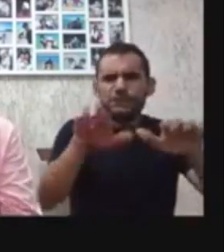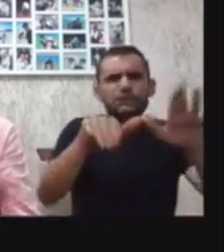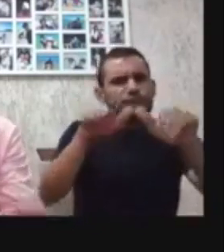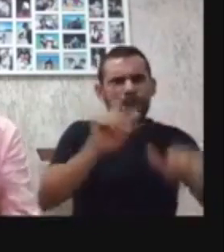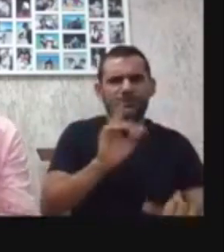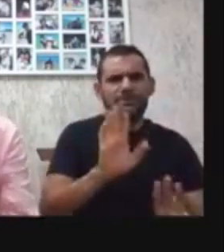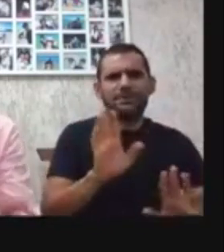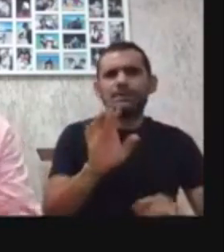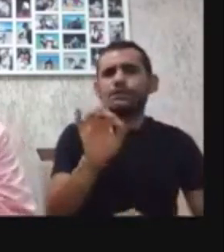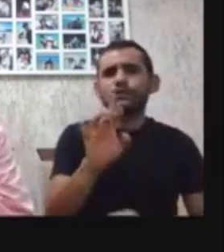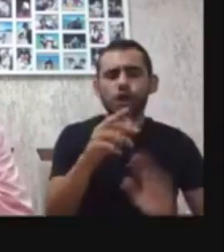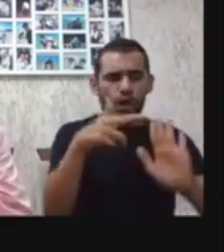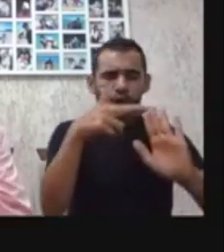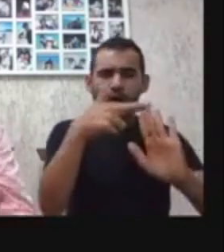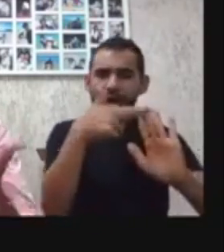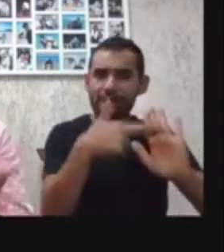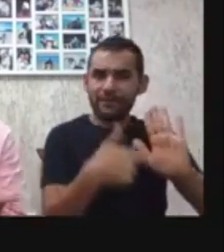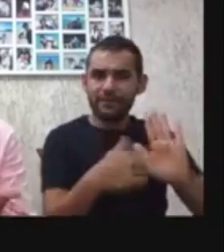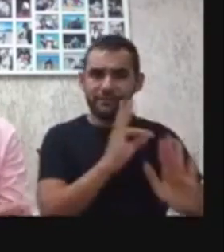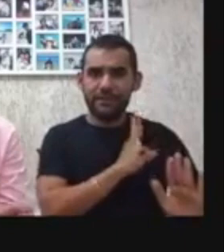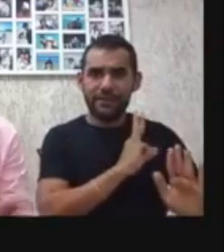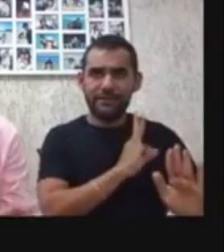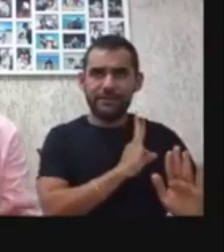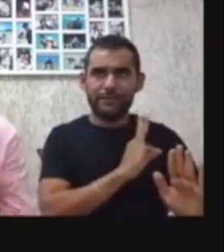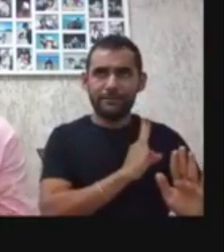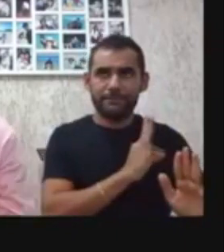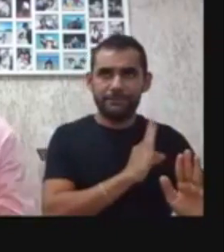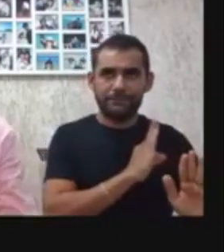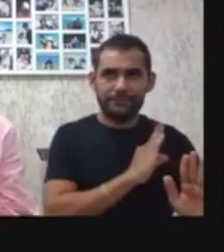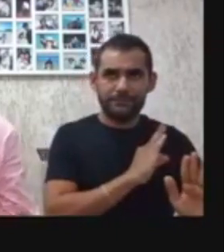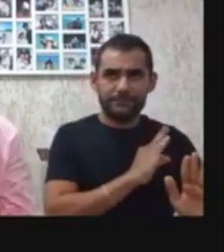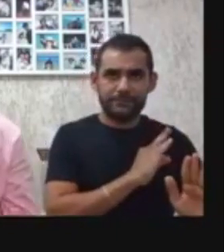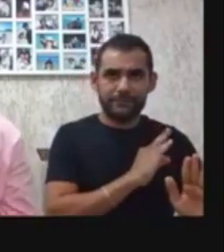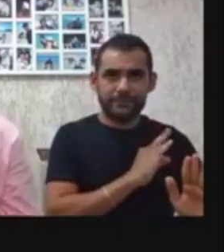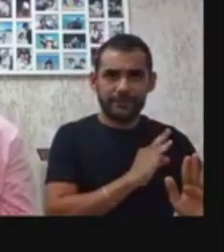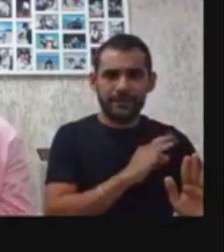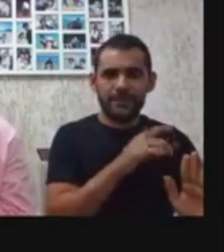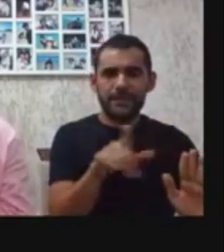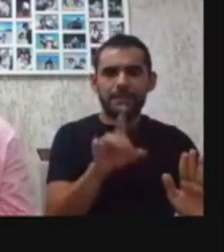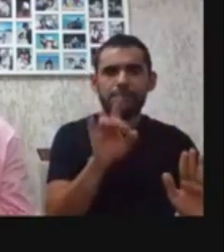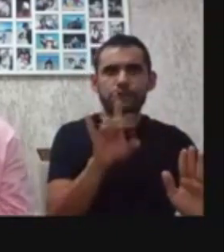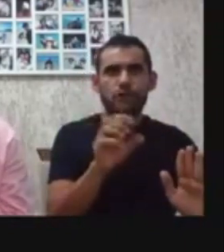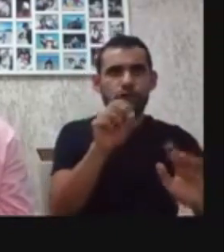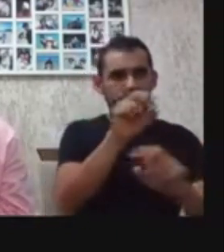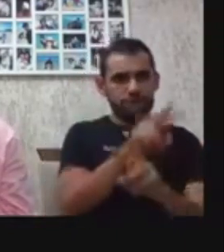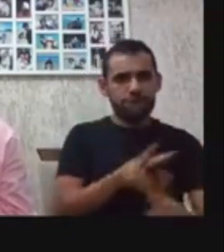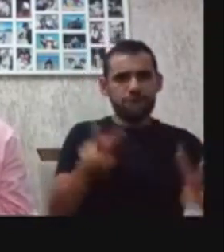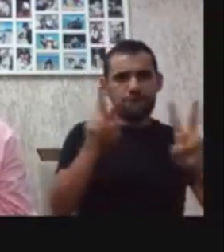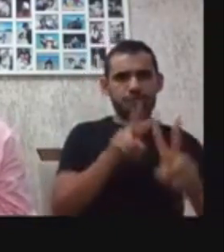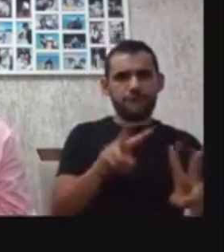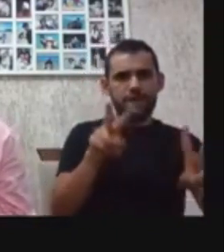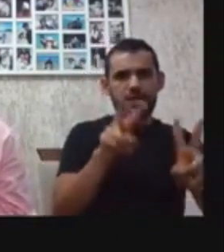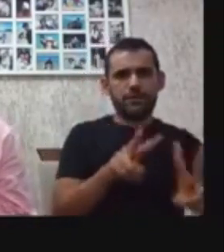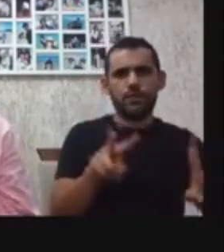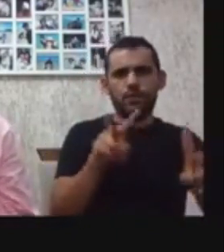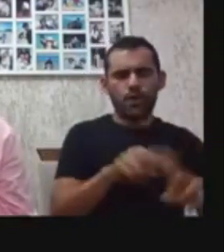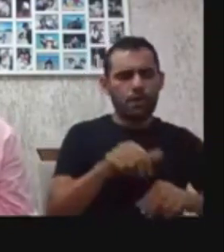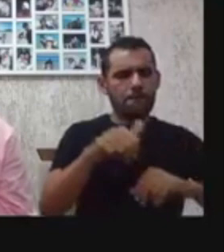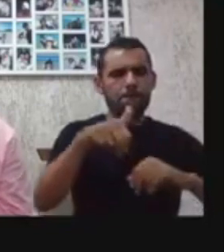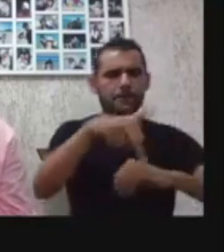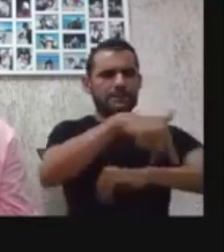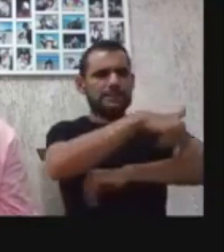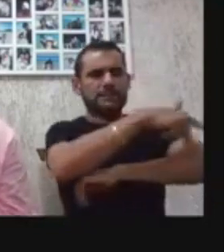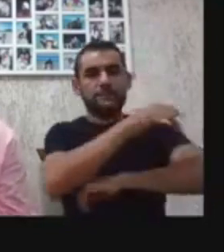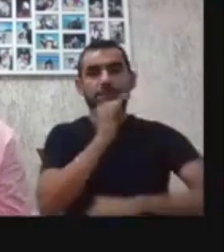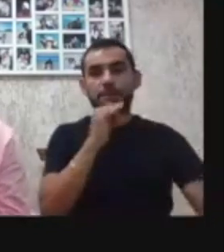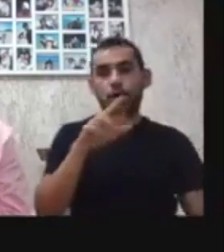Adriano. Basta seguir as normas técnicas. Se seguissem as normas técnicas, a gente não estaria vendo passarela aí em São João del Rei, tipo